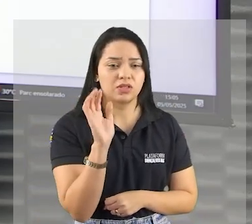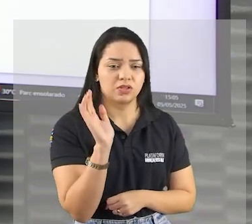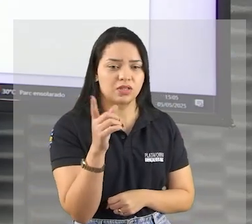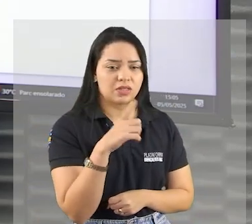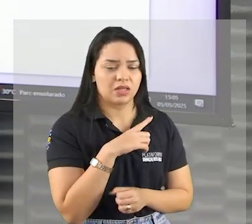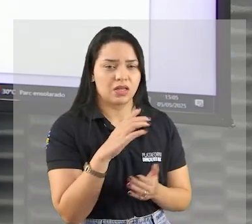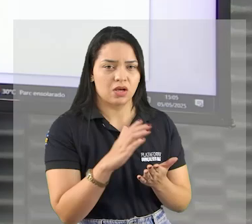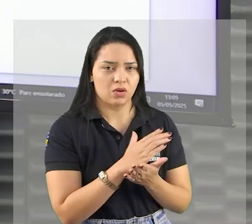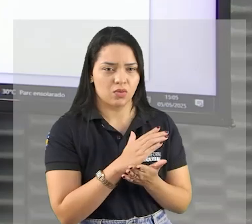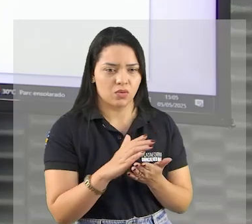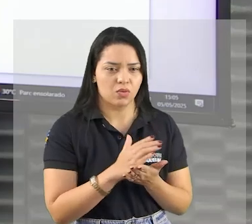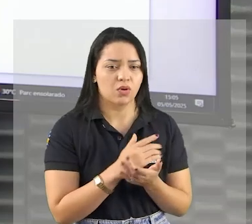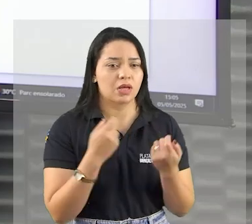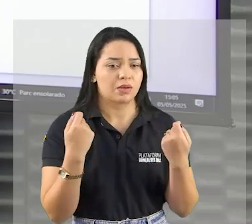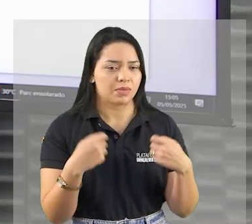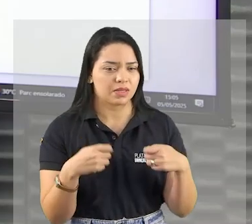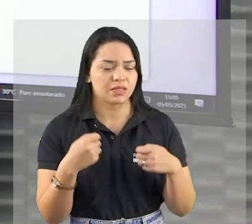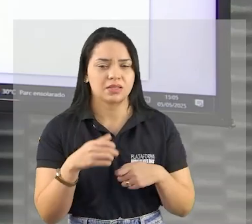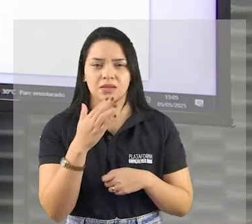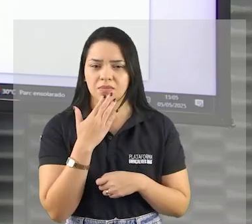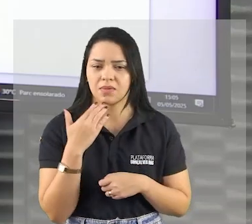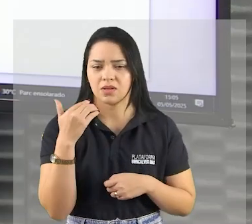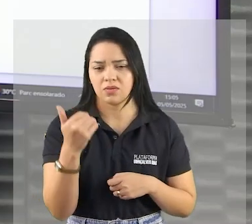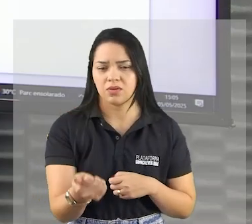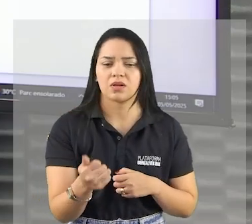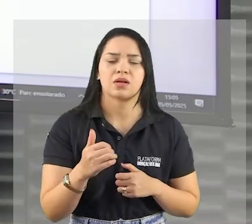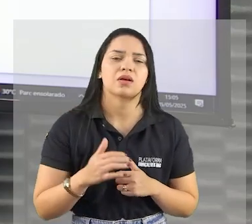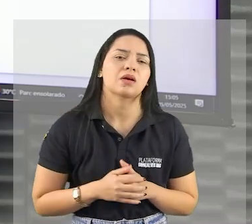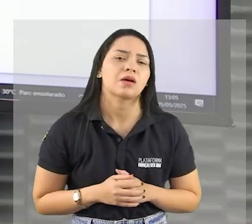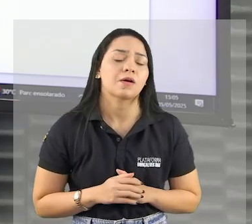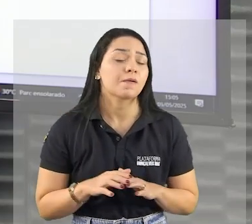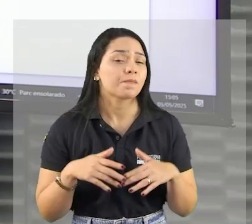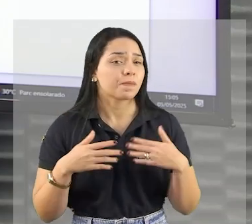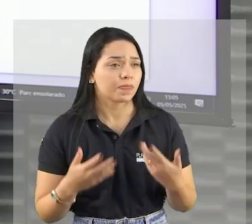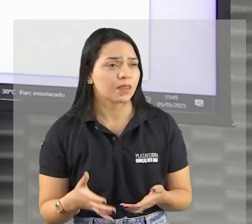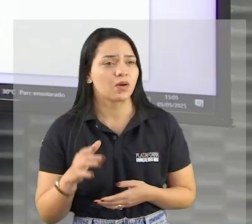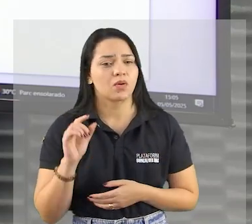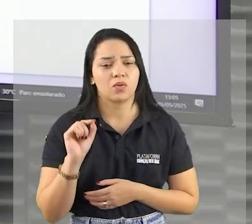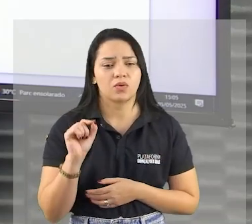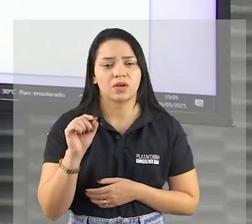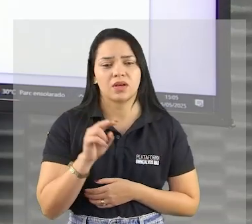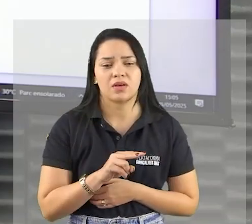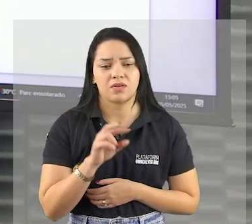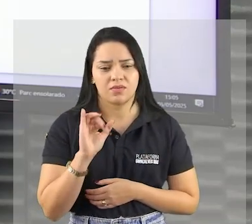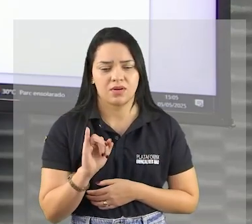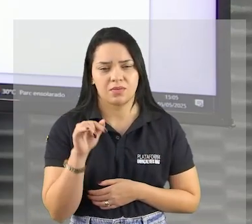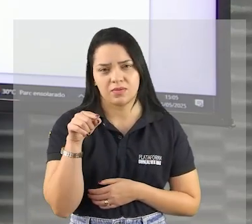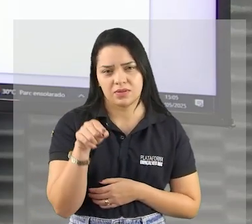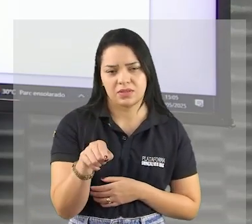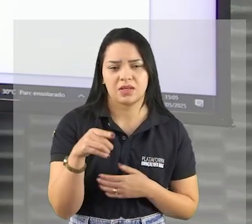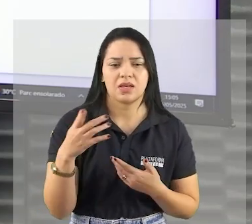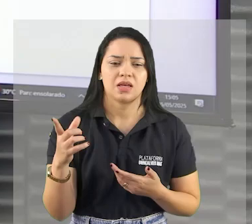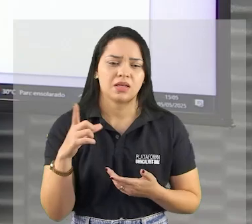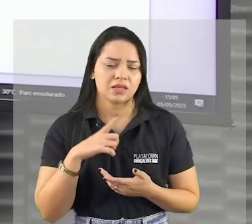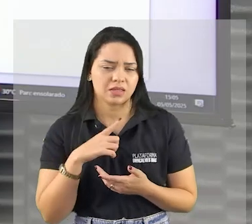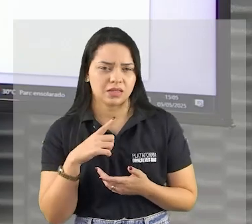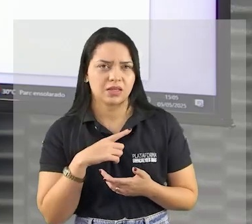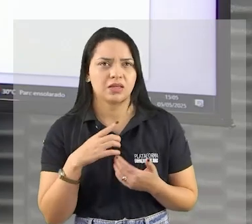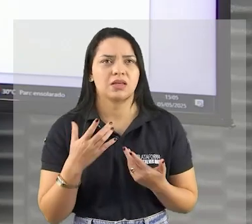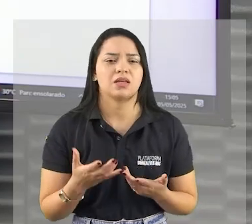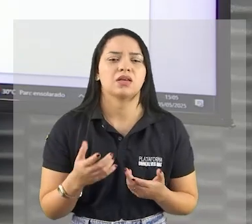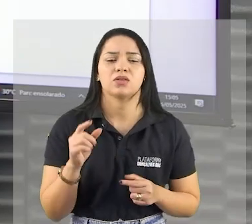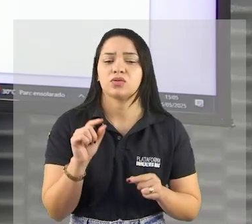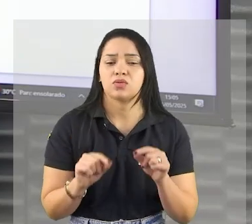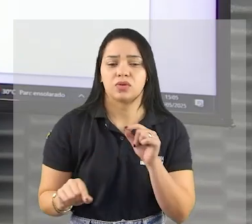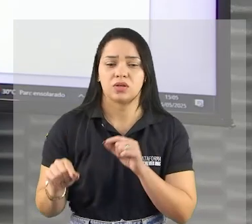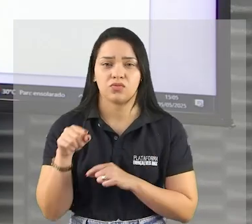algum domínio, que você precisa melhorar. Então, esse diagnóstico inicial, ele vai trazer para você essa dimensão do